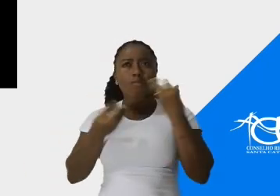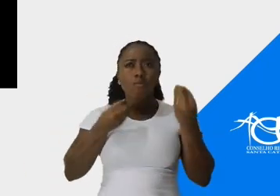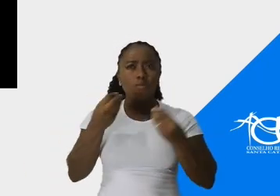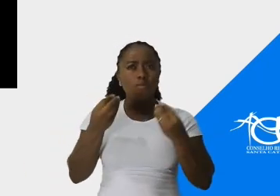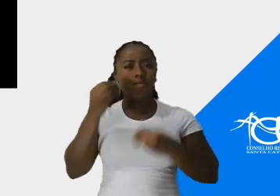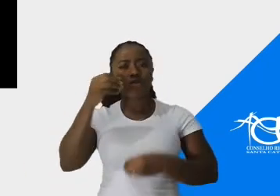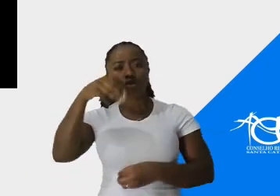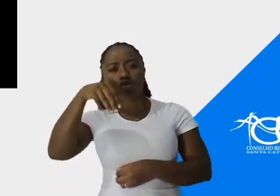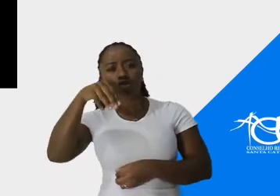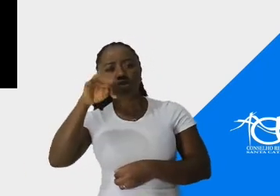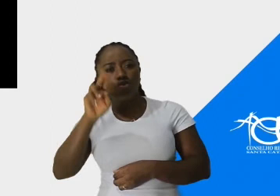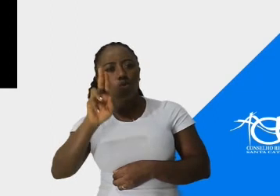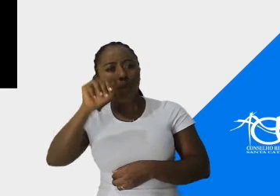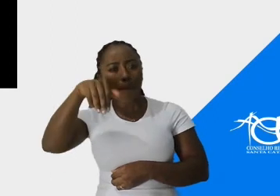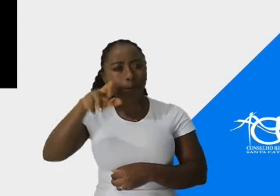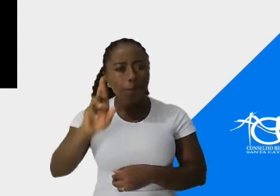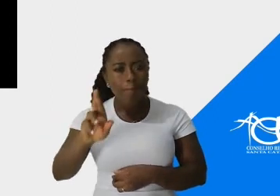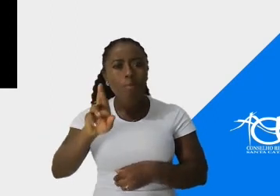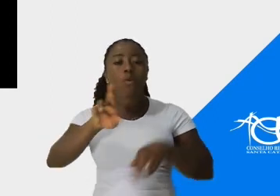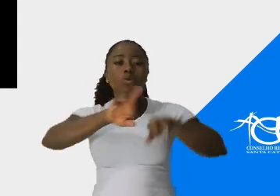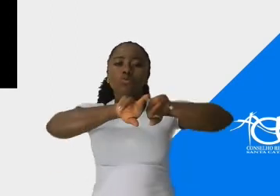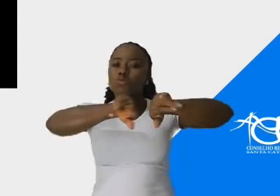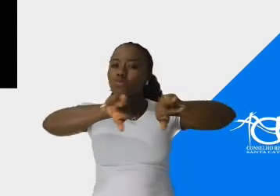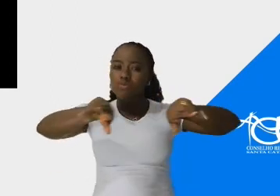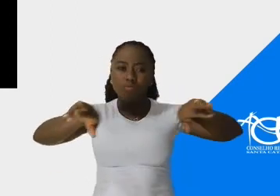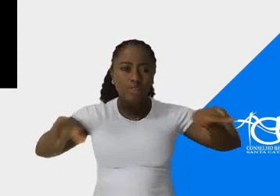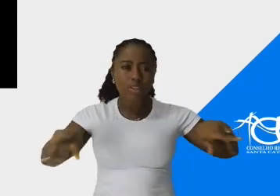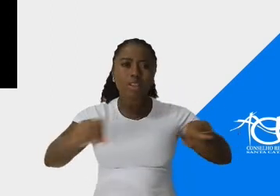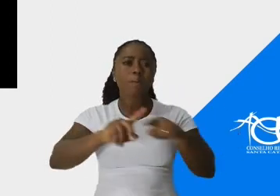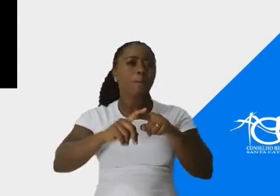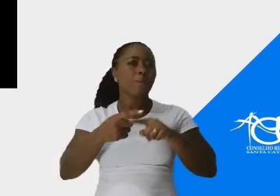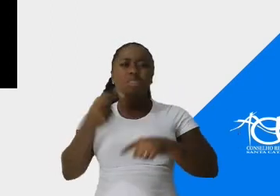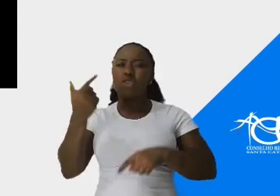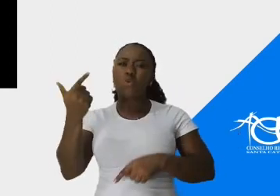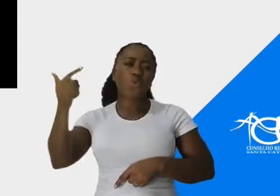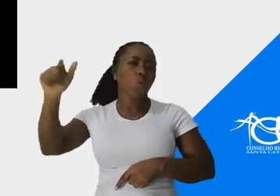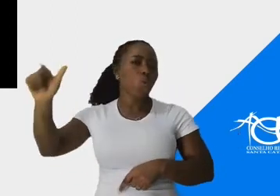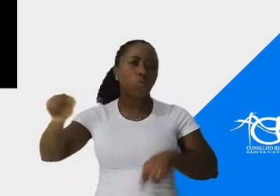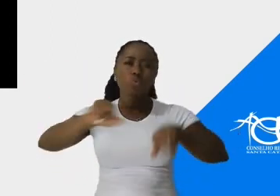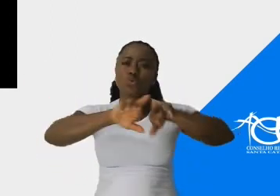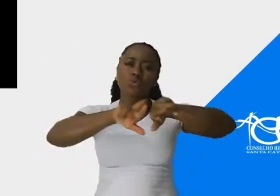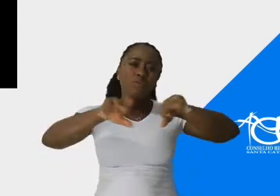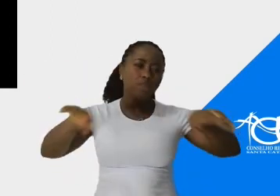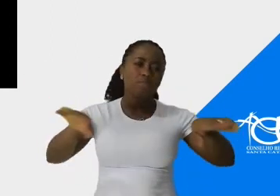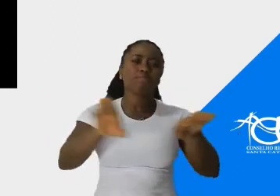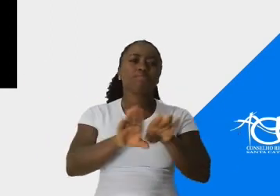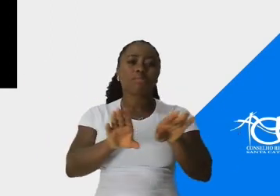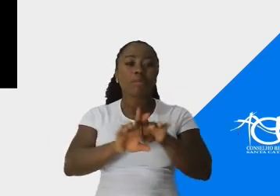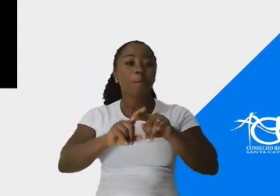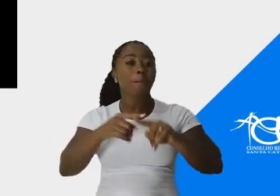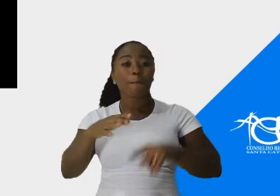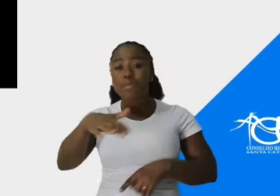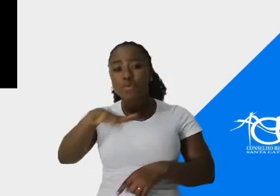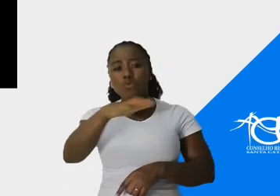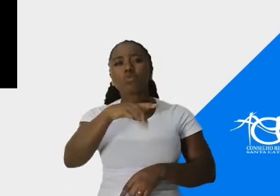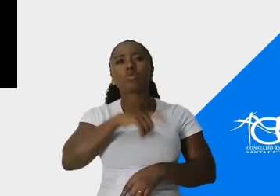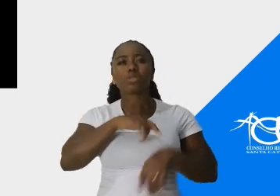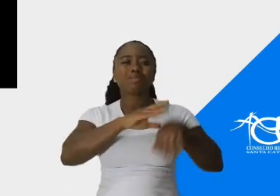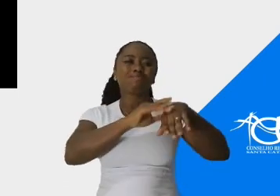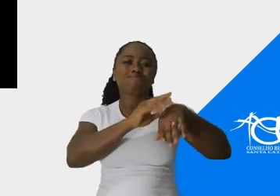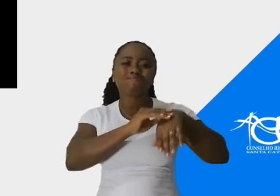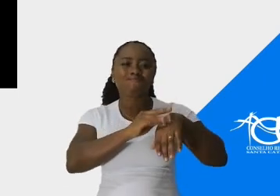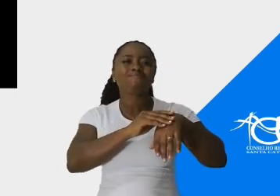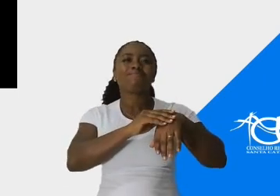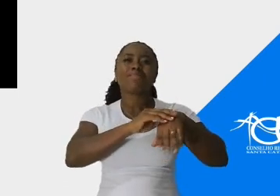que eu nem vou trazer o caso, mas os nossos pacientes todos têm multicomorbidades, tá?